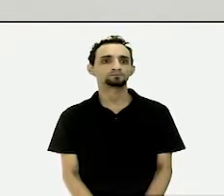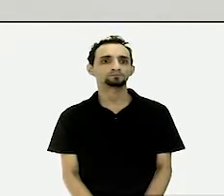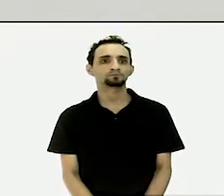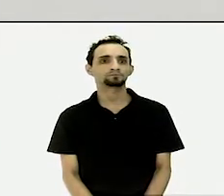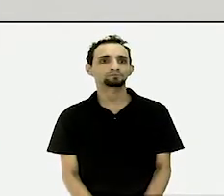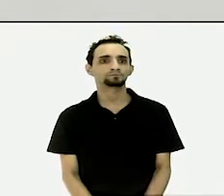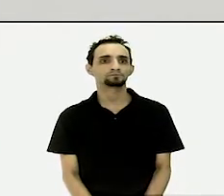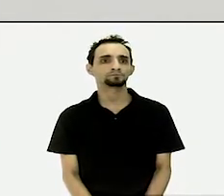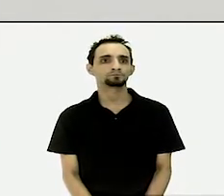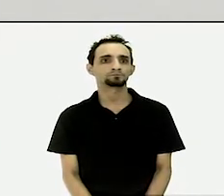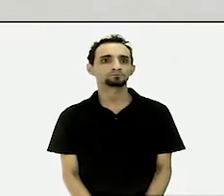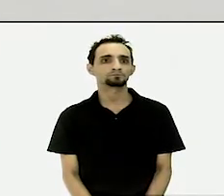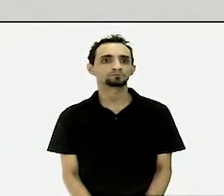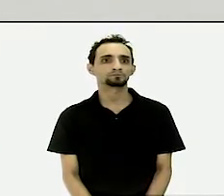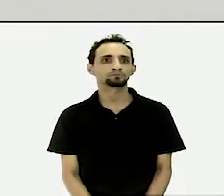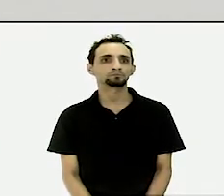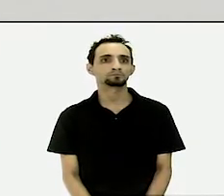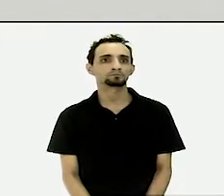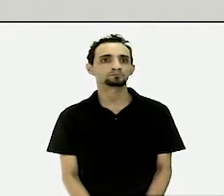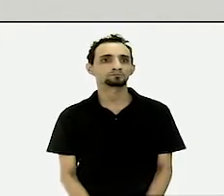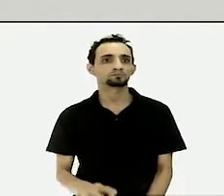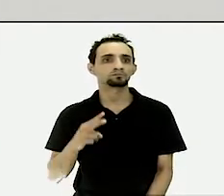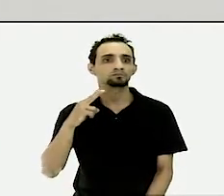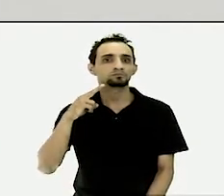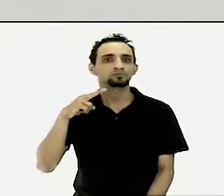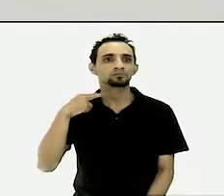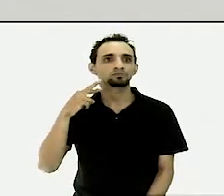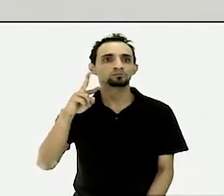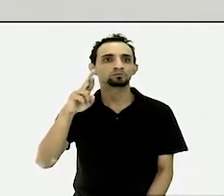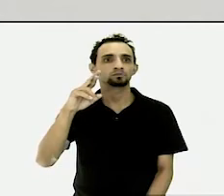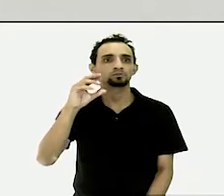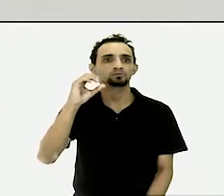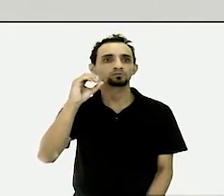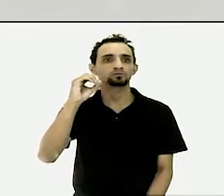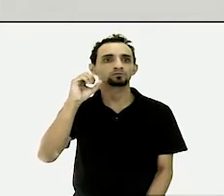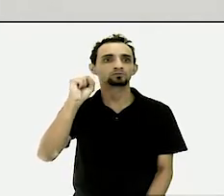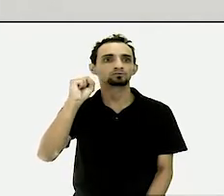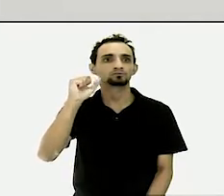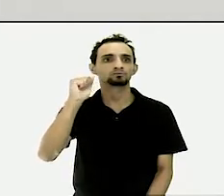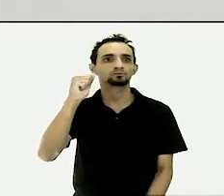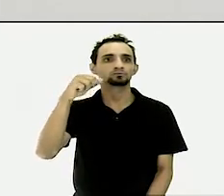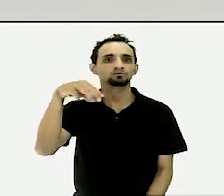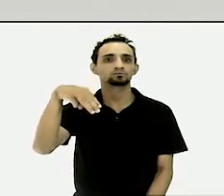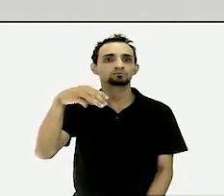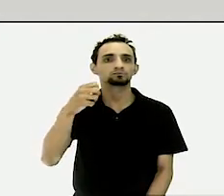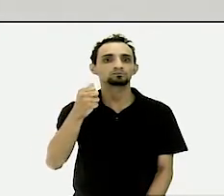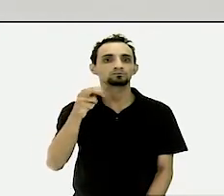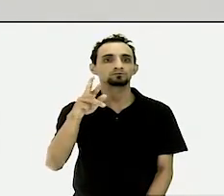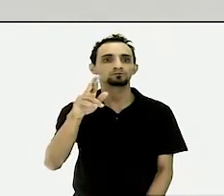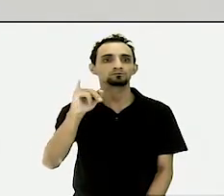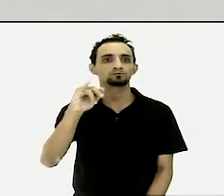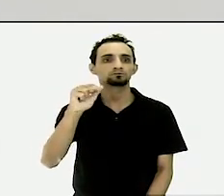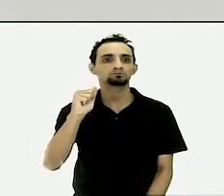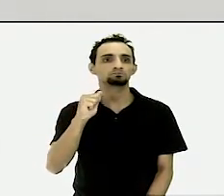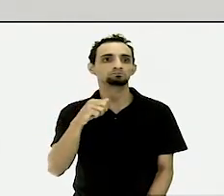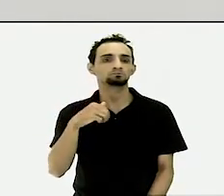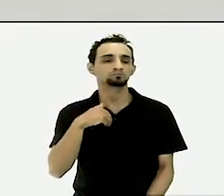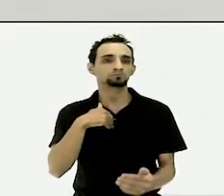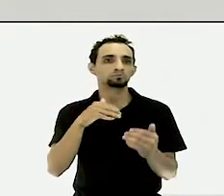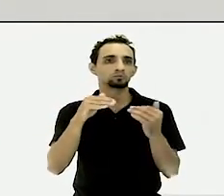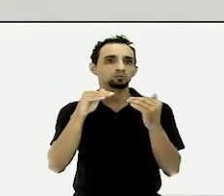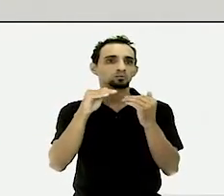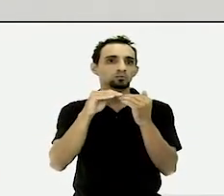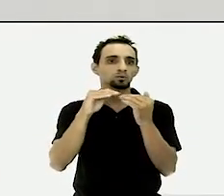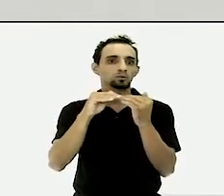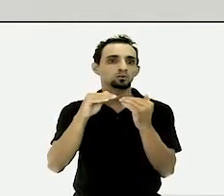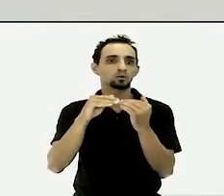dessa nos traz muita felicidade. E outra notícia boa, que eu quero, que espero muito que continue, esse bom relacionamento entre